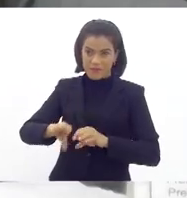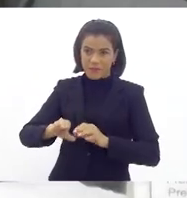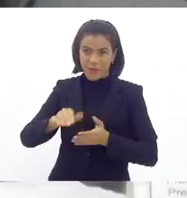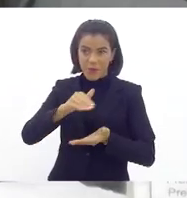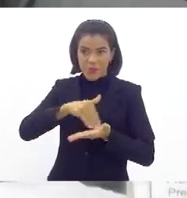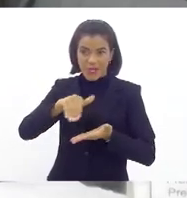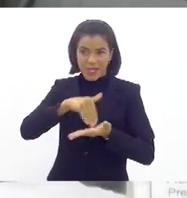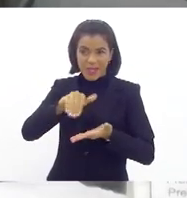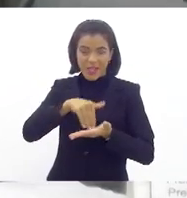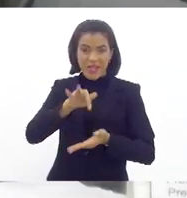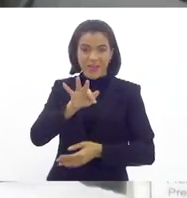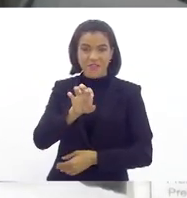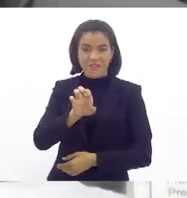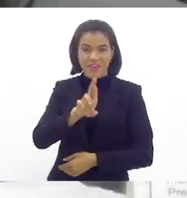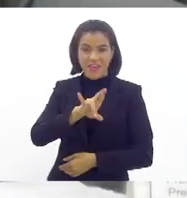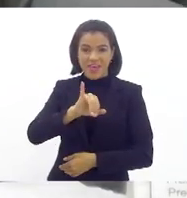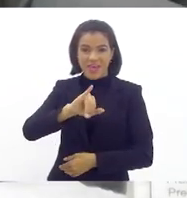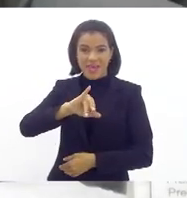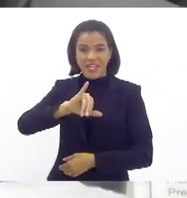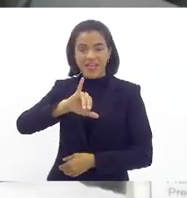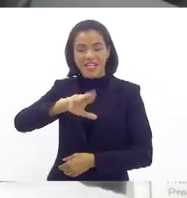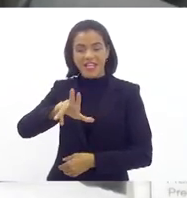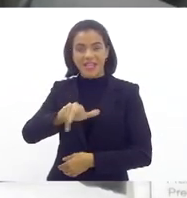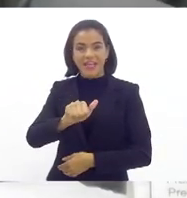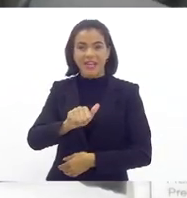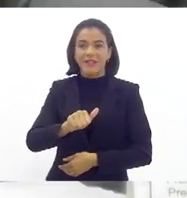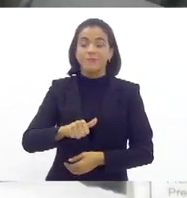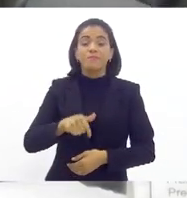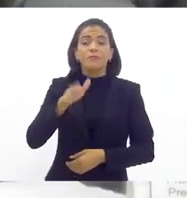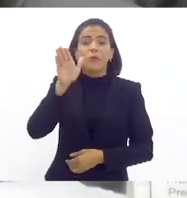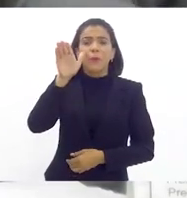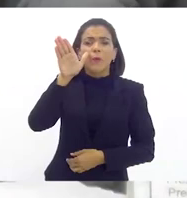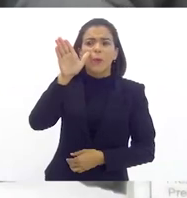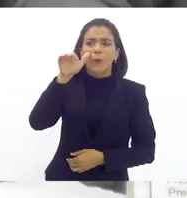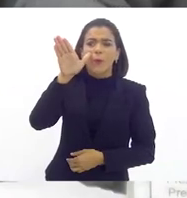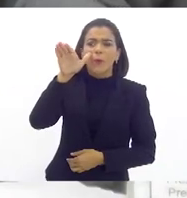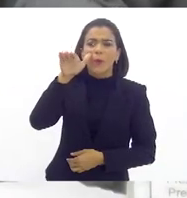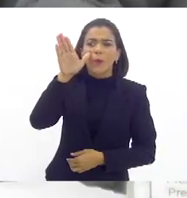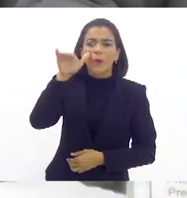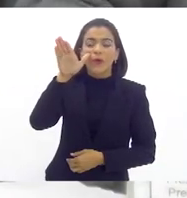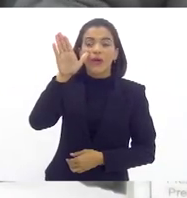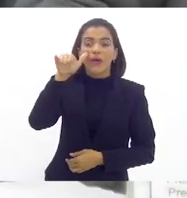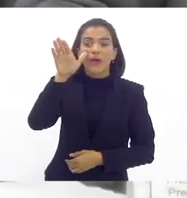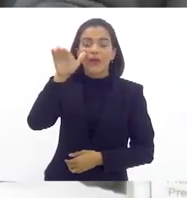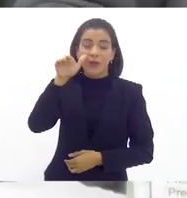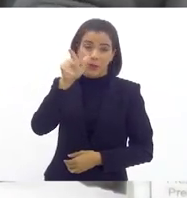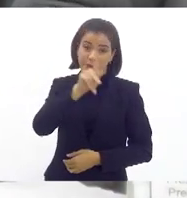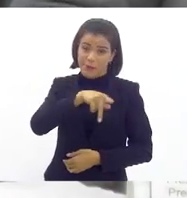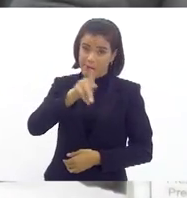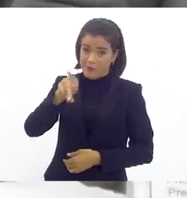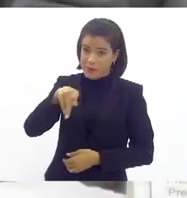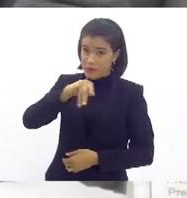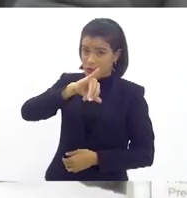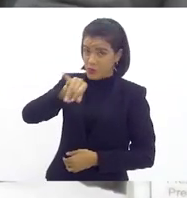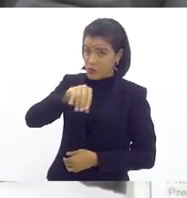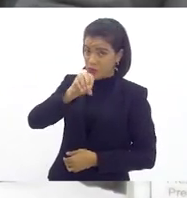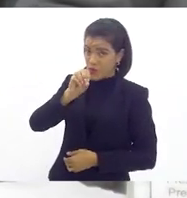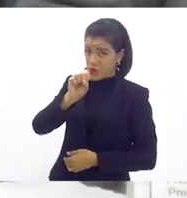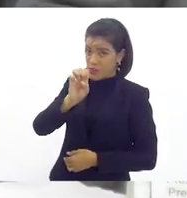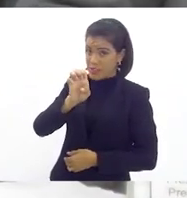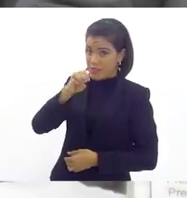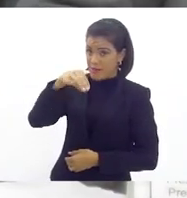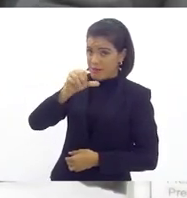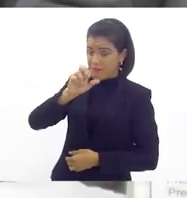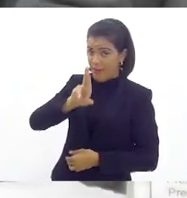Ferreirinha, foi deputado conosco. O curioso, professor José Mar, é que